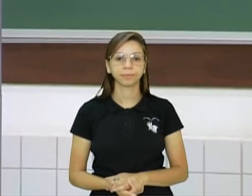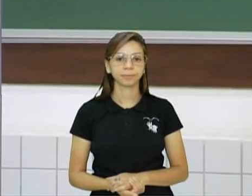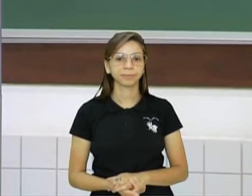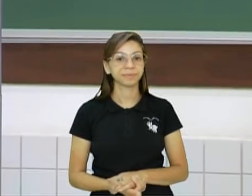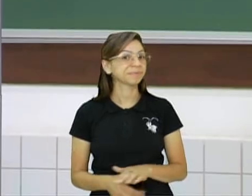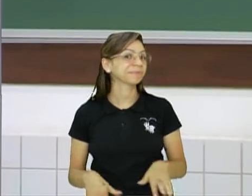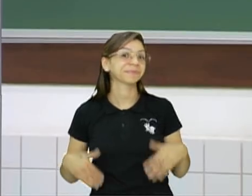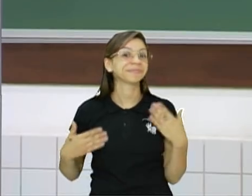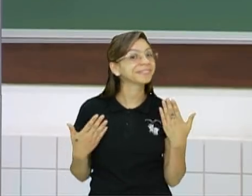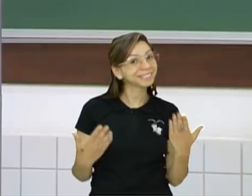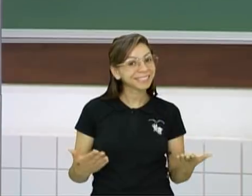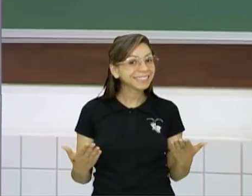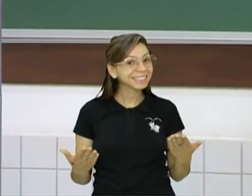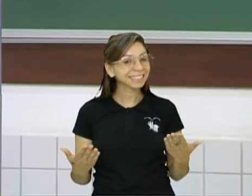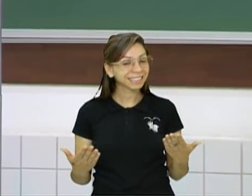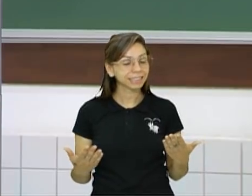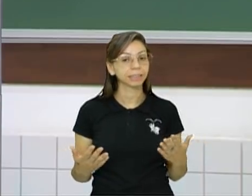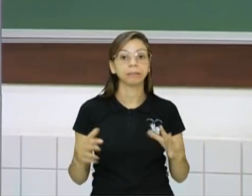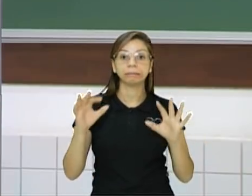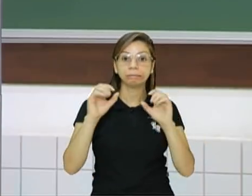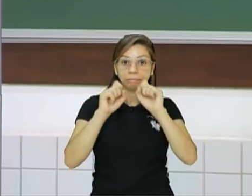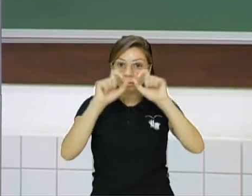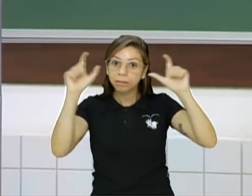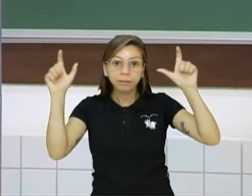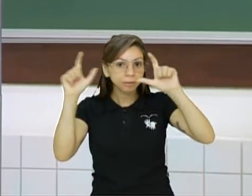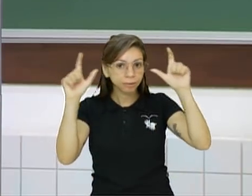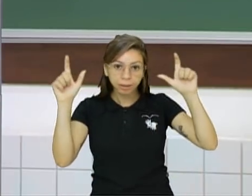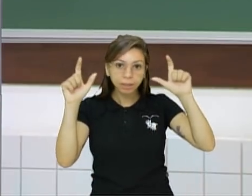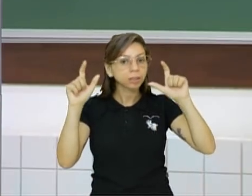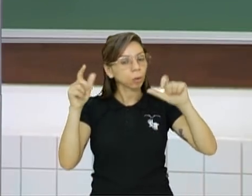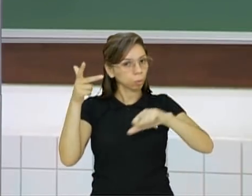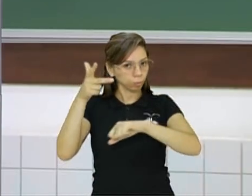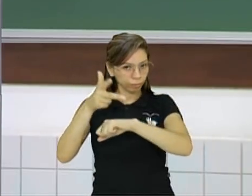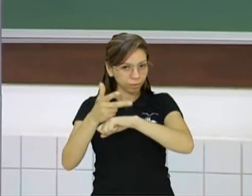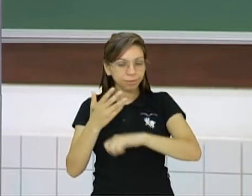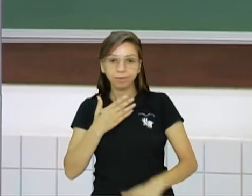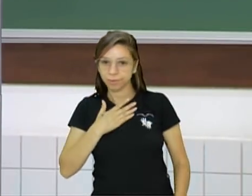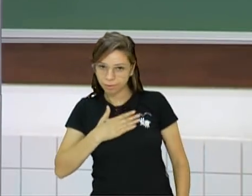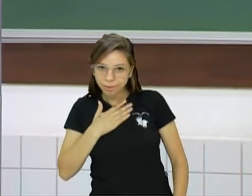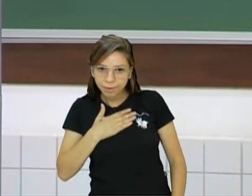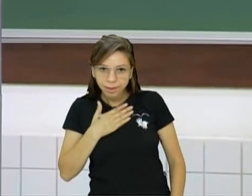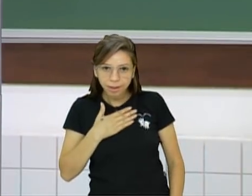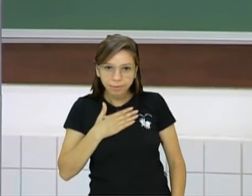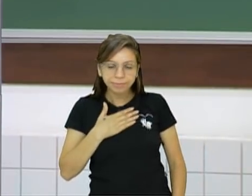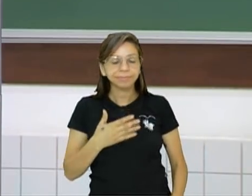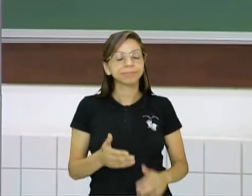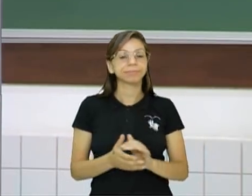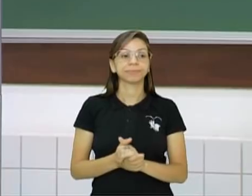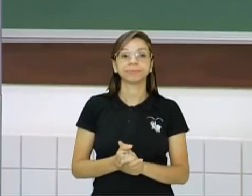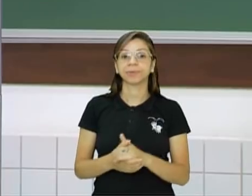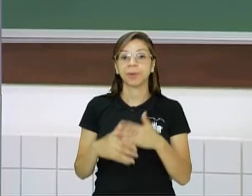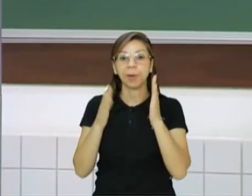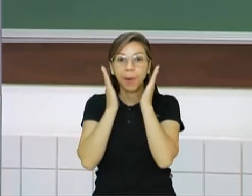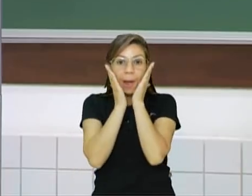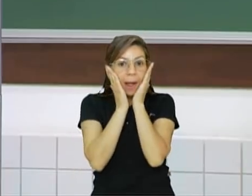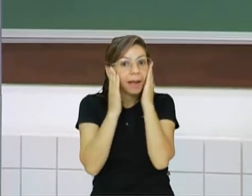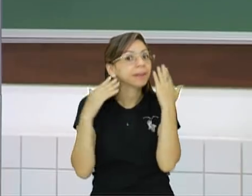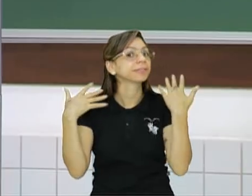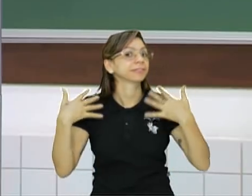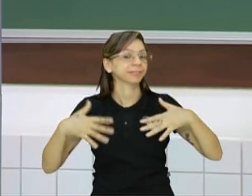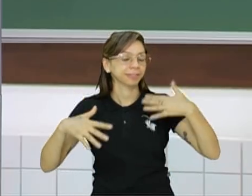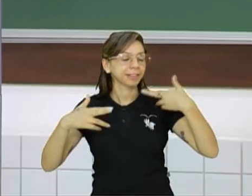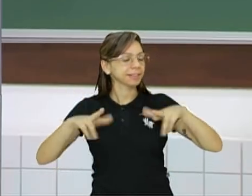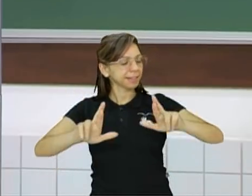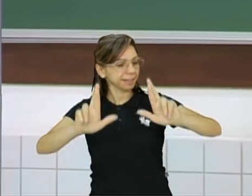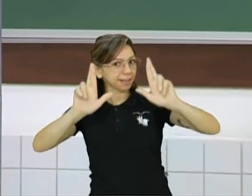E aí, meus queridos, prestaram atenção no vídeo? Gostaram do vídeo? Gente, eu tenho certeza